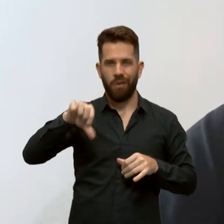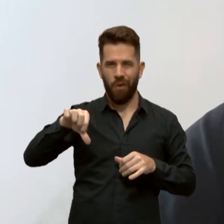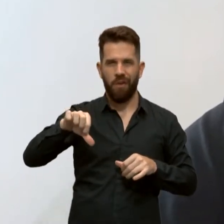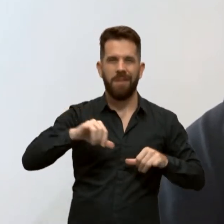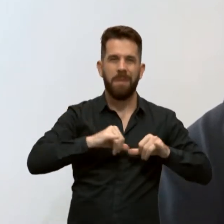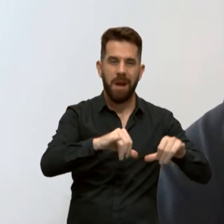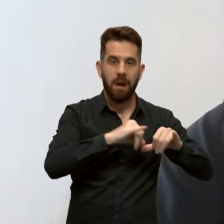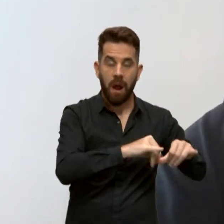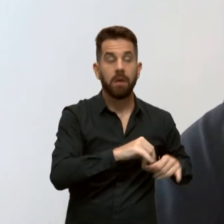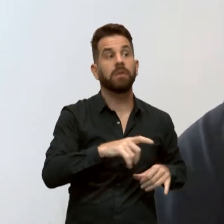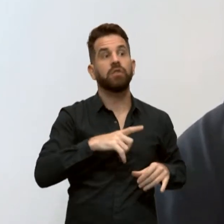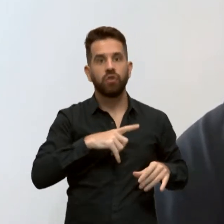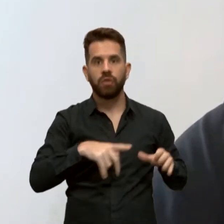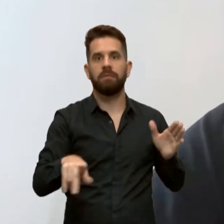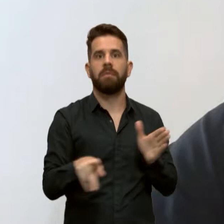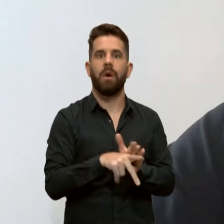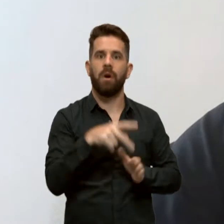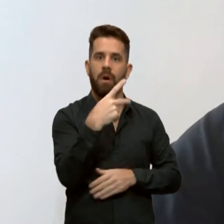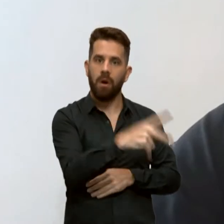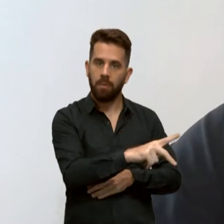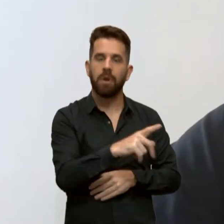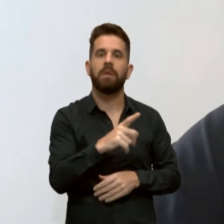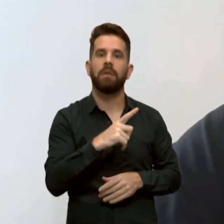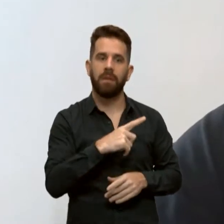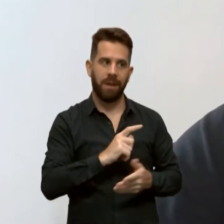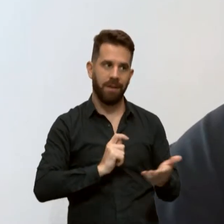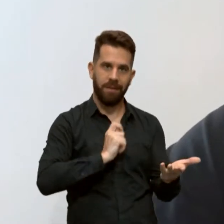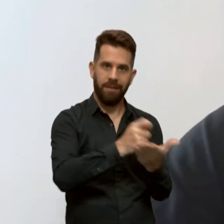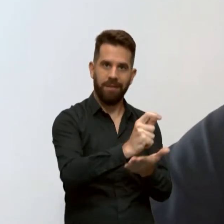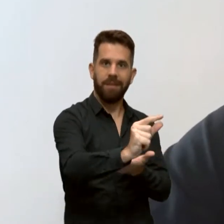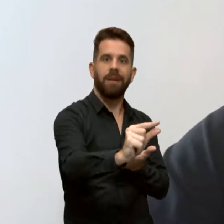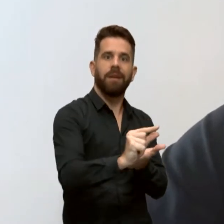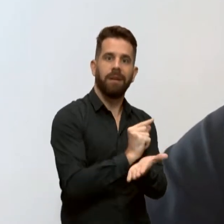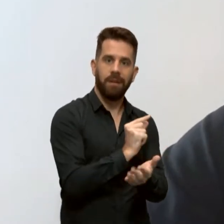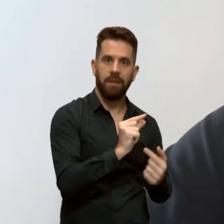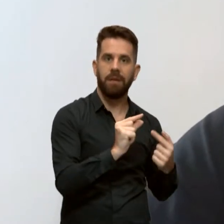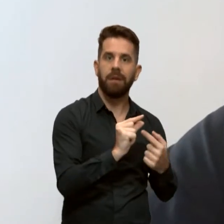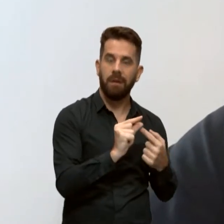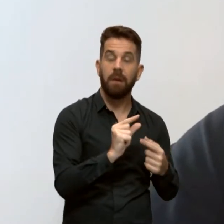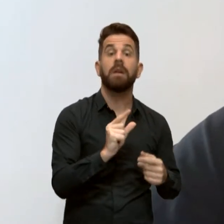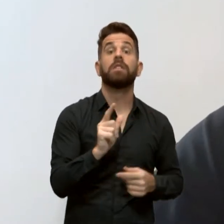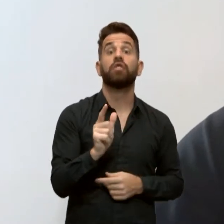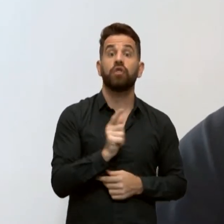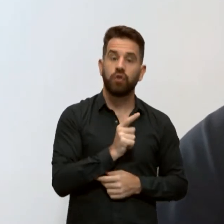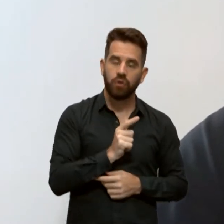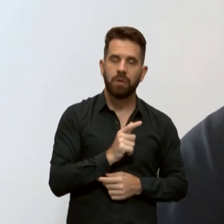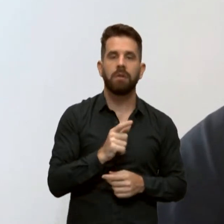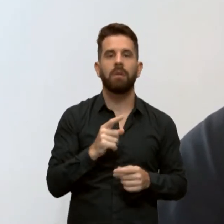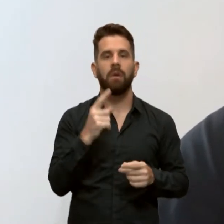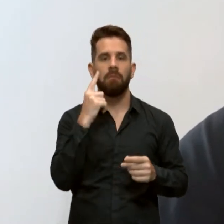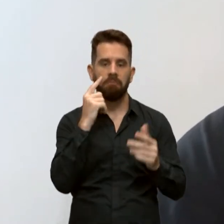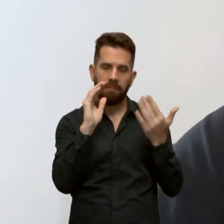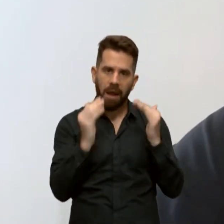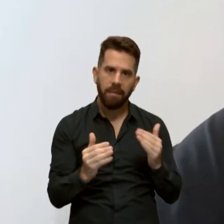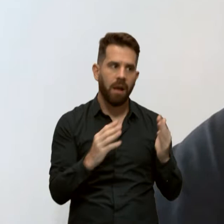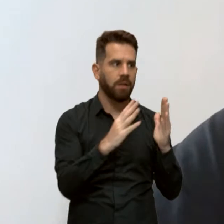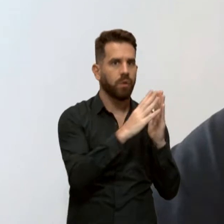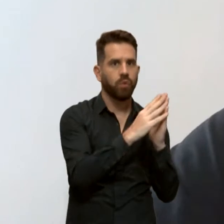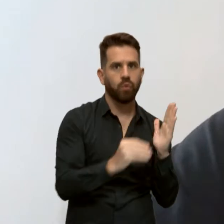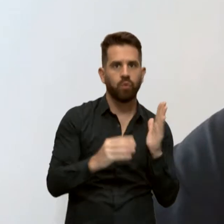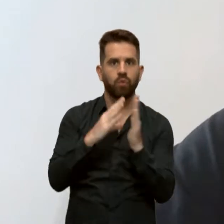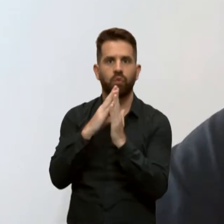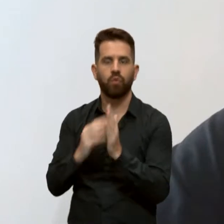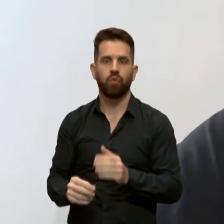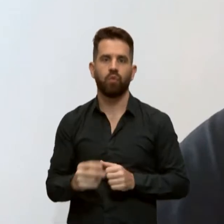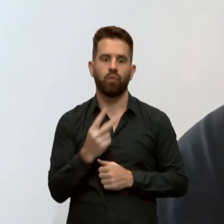cashback. Nós testamos um modelo em que nós analisamos a influência de duas fontes do cashback, a geração